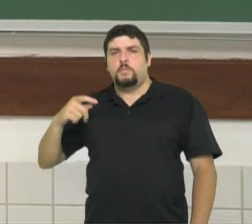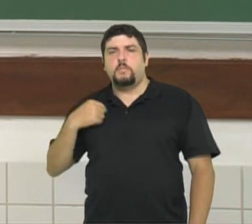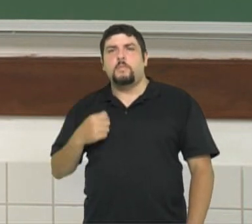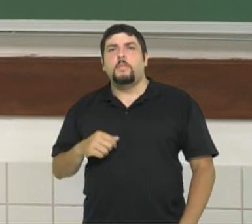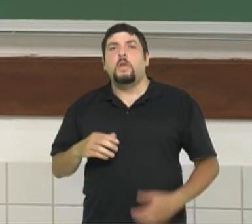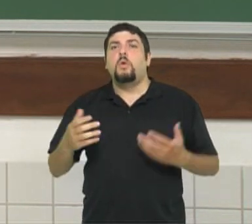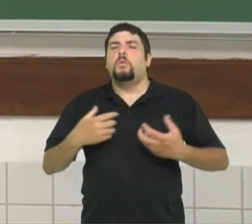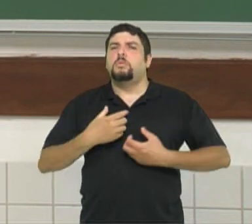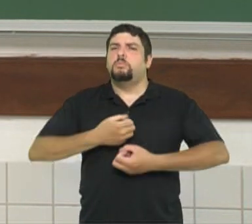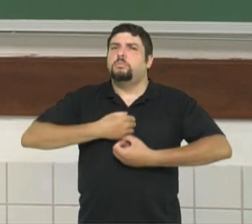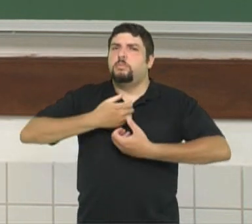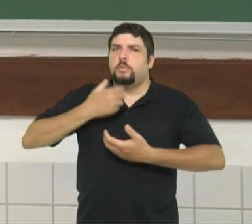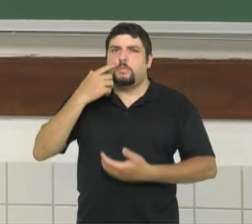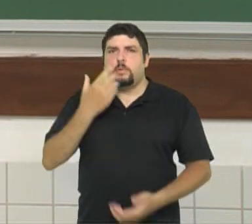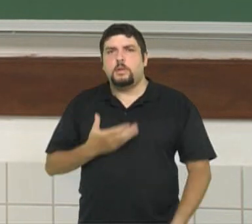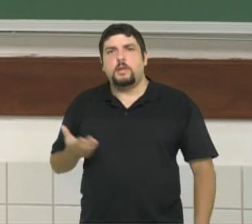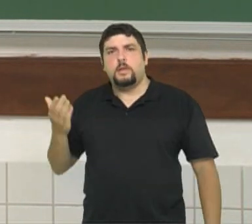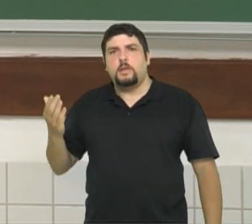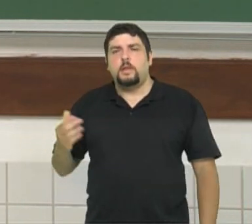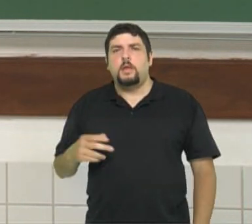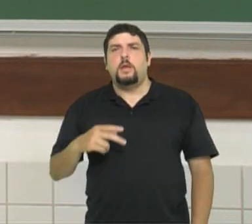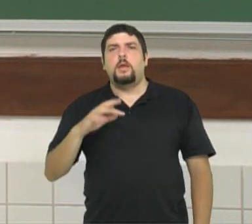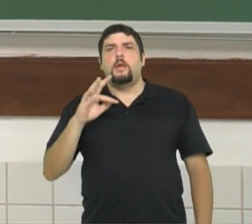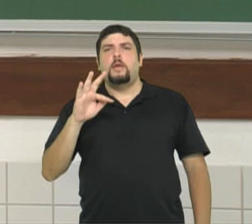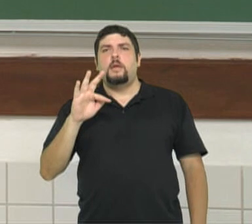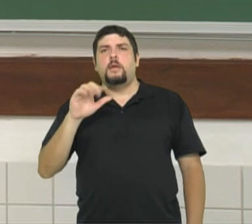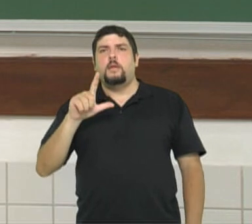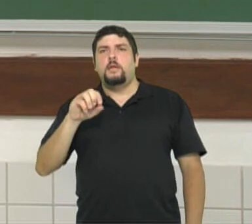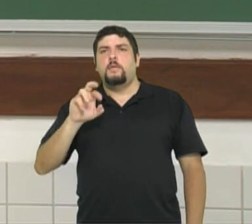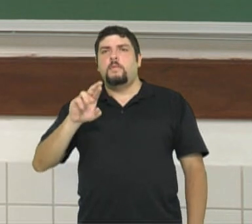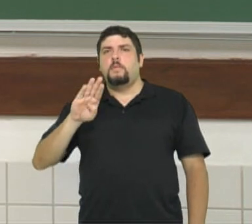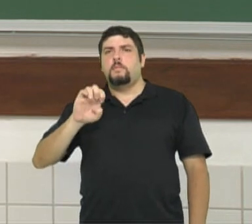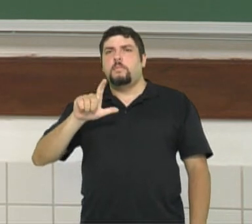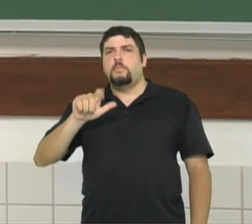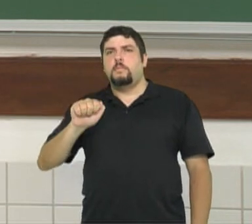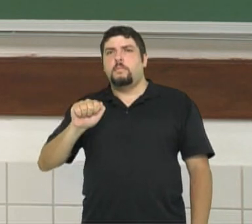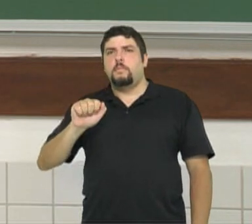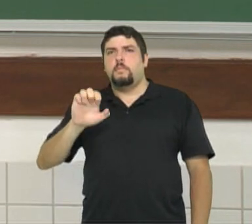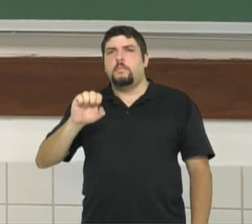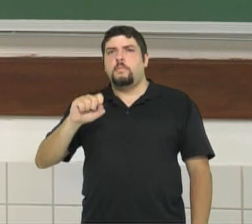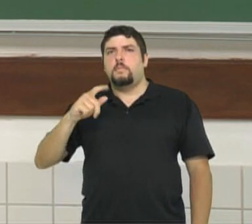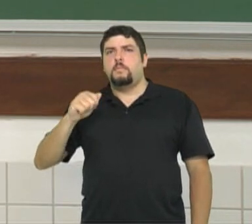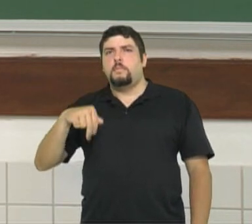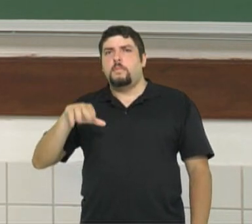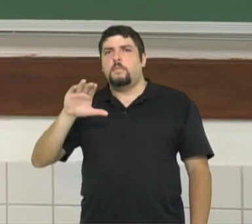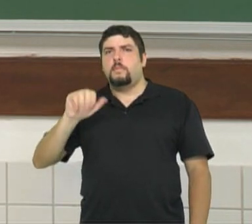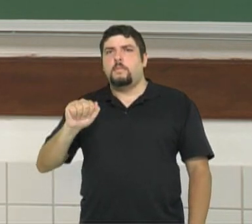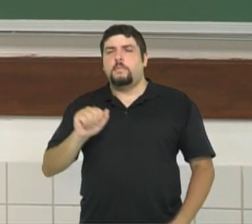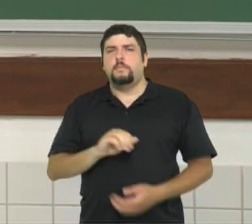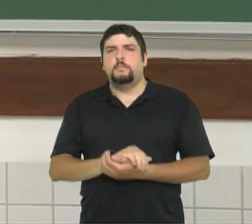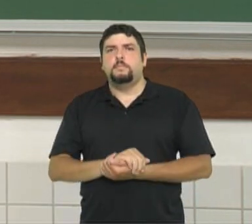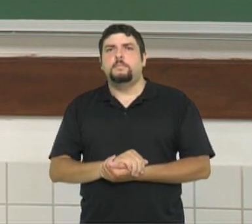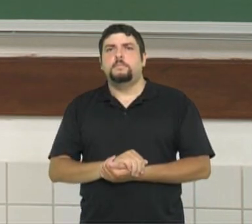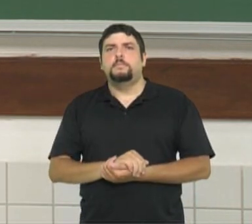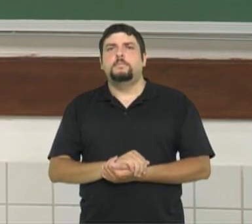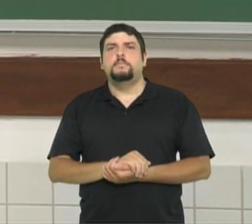sobre uma poeta portuguesa, a Florbela Espanca. Porém, antes, vamos descobrir os objetivos da nossa